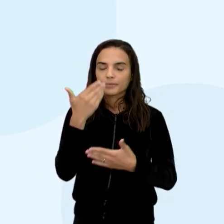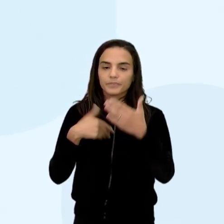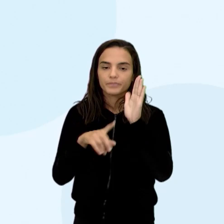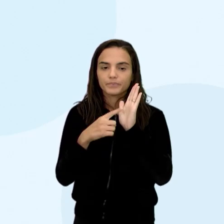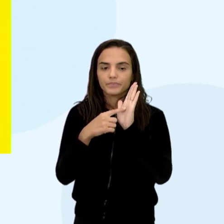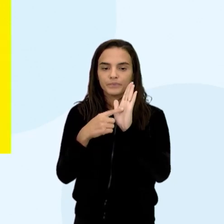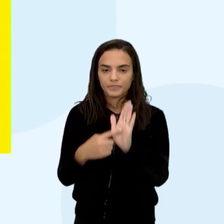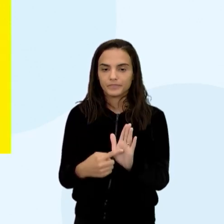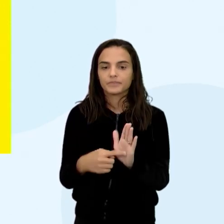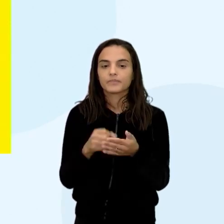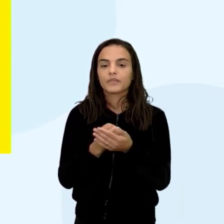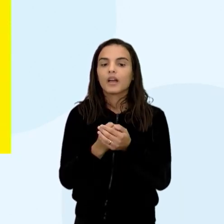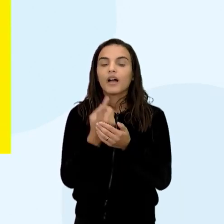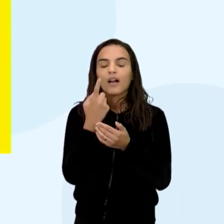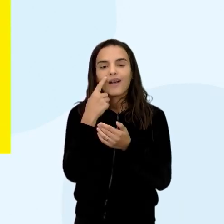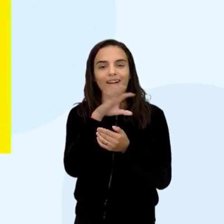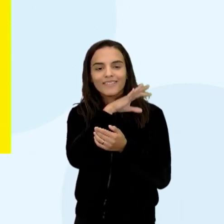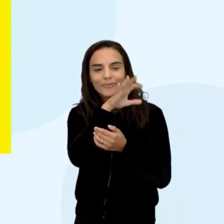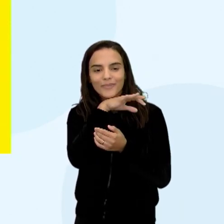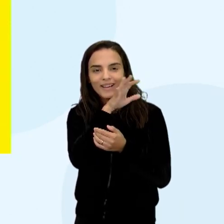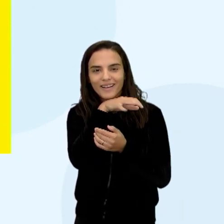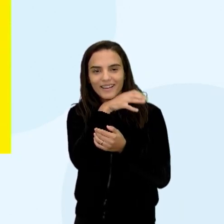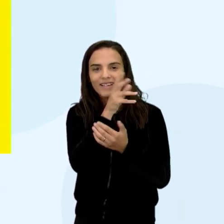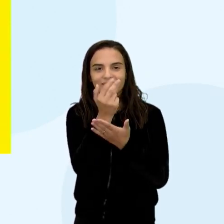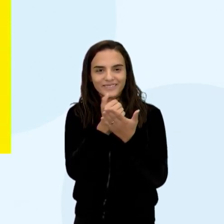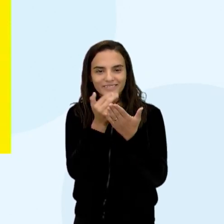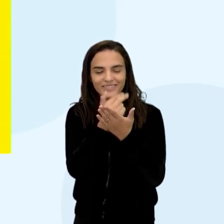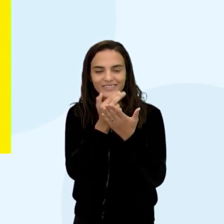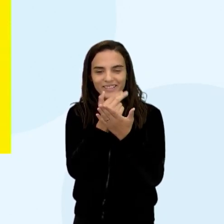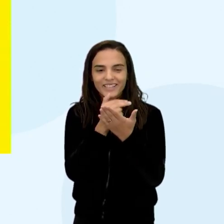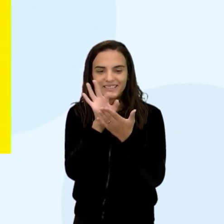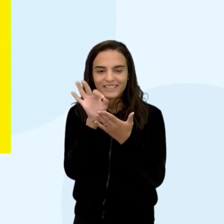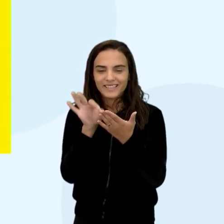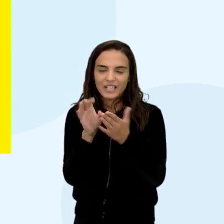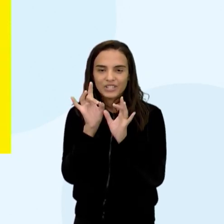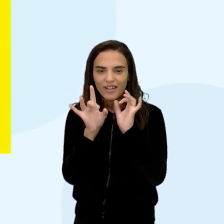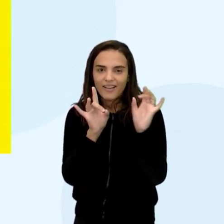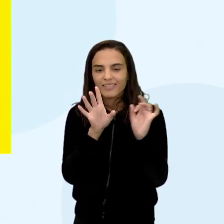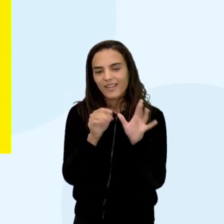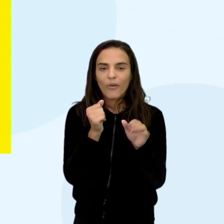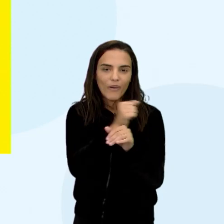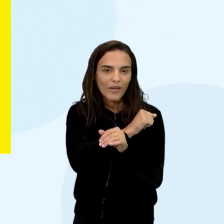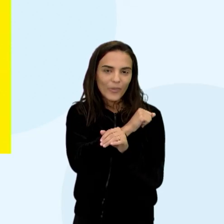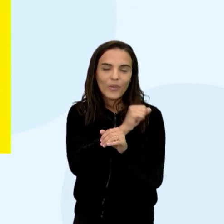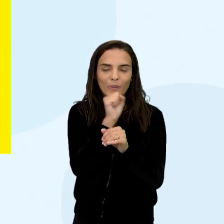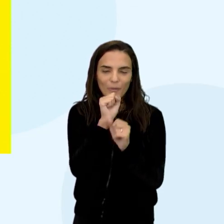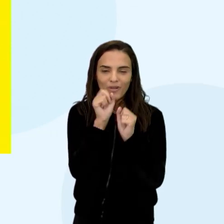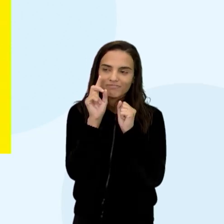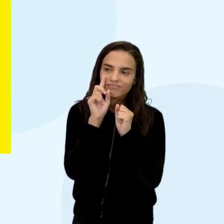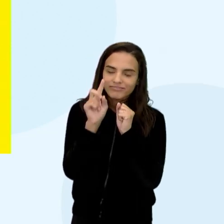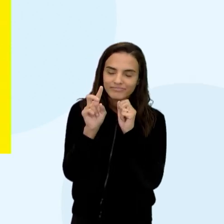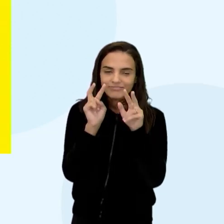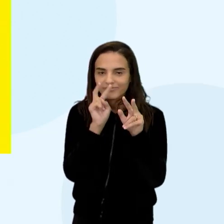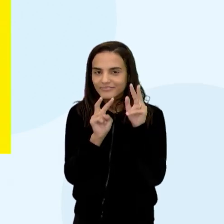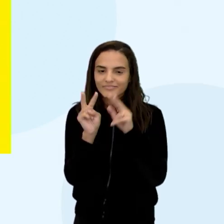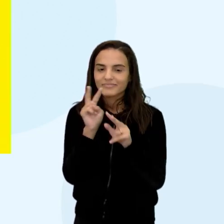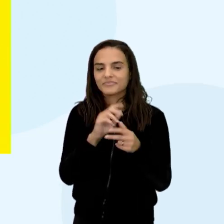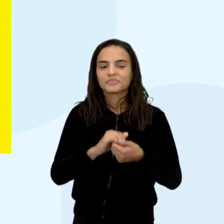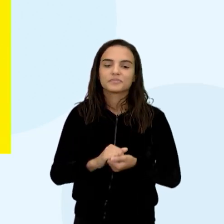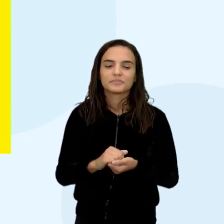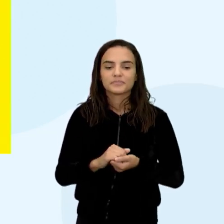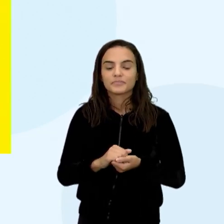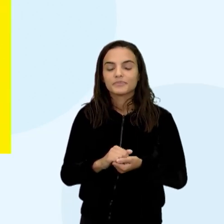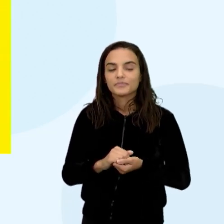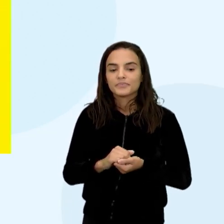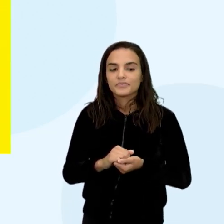que eu mostro, aponte os animais, e aí tem a imagem certinha de cada um, e aí o aluno pode apontar com qualquer, né, o máximo de